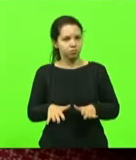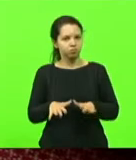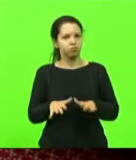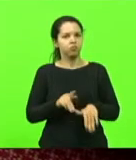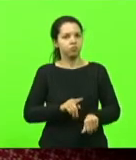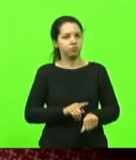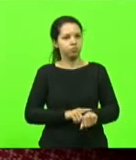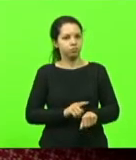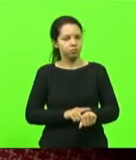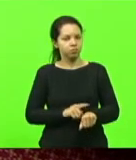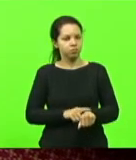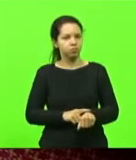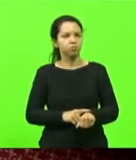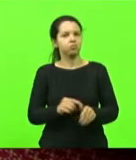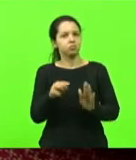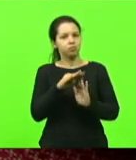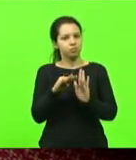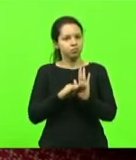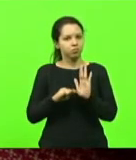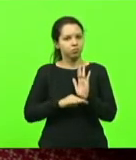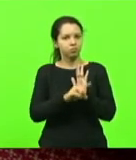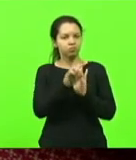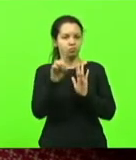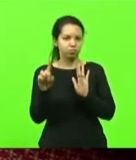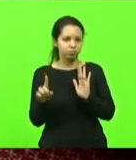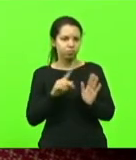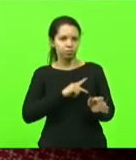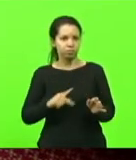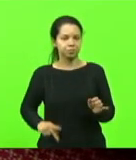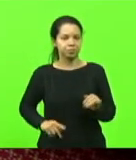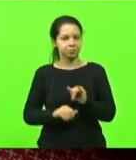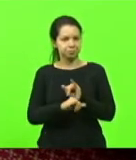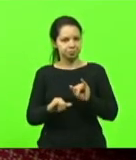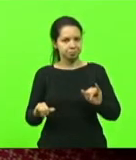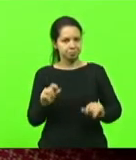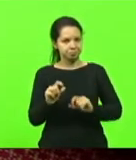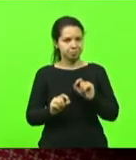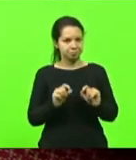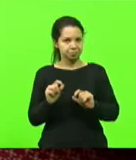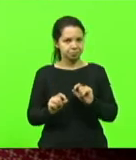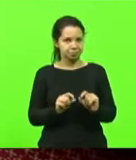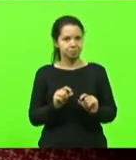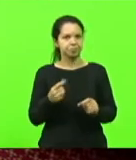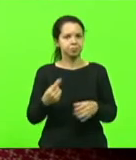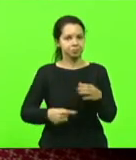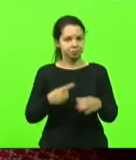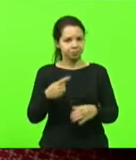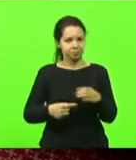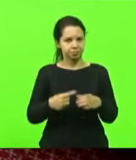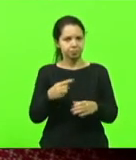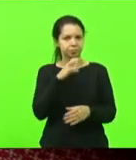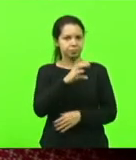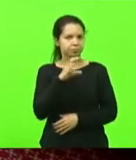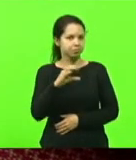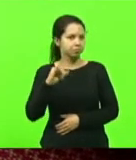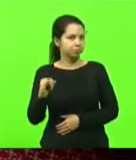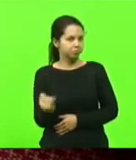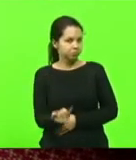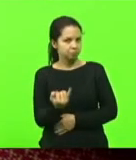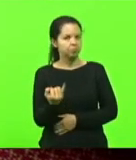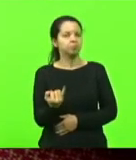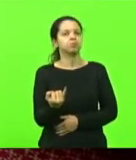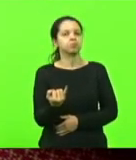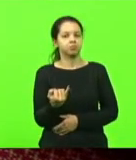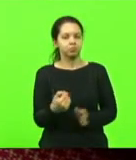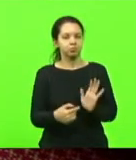Ordem do dia. O senhor presidente comunicou que a Comissão de Constituição e Justiça apresentou